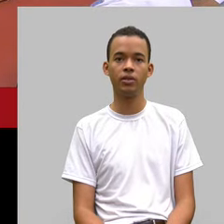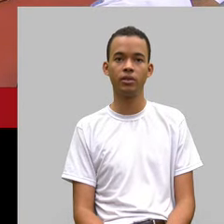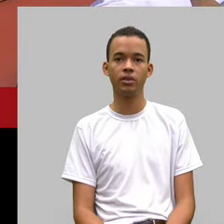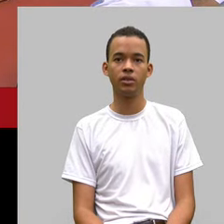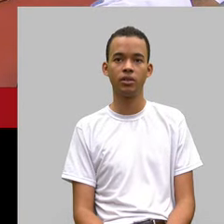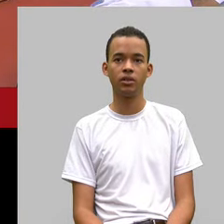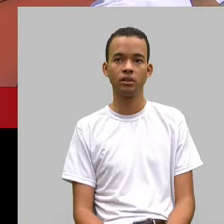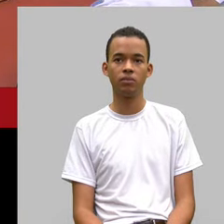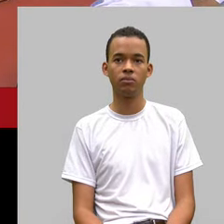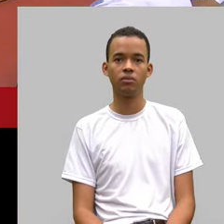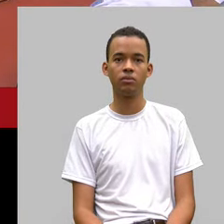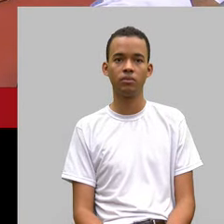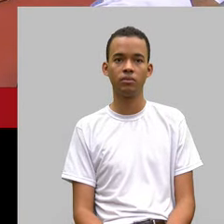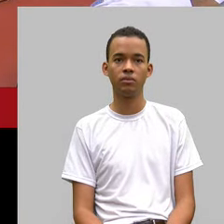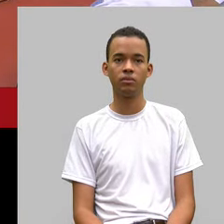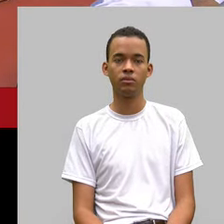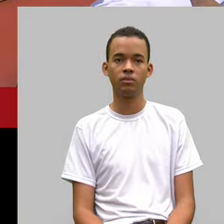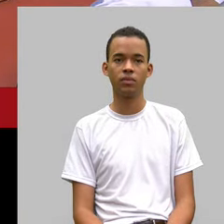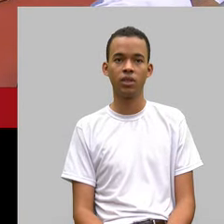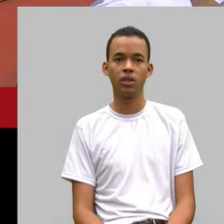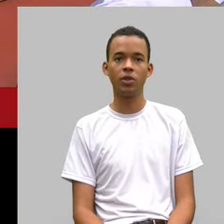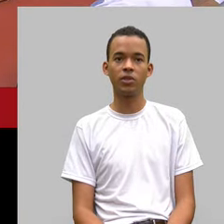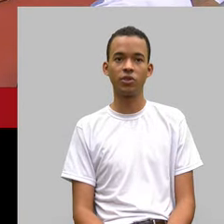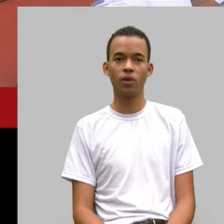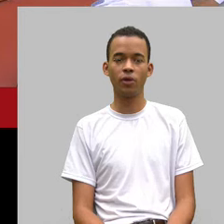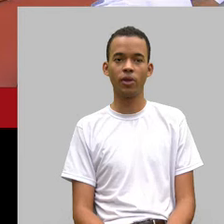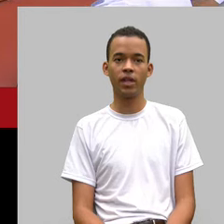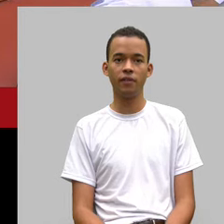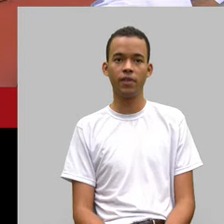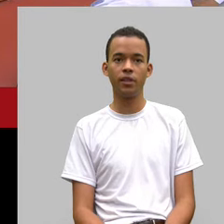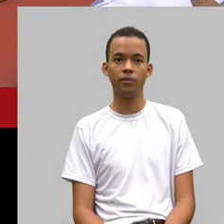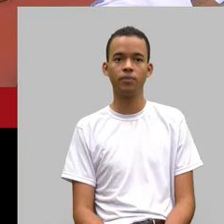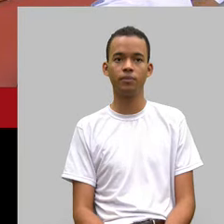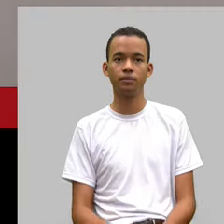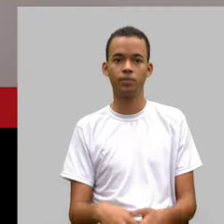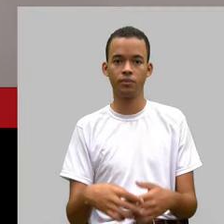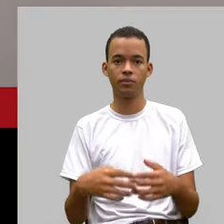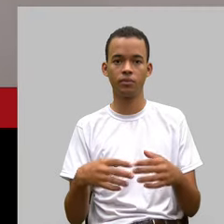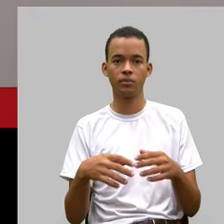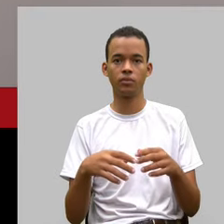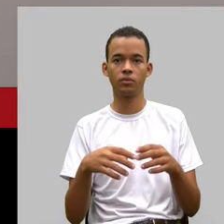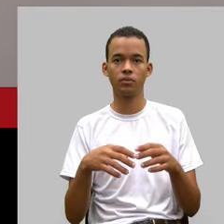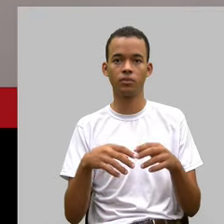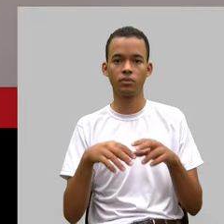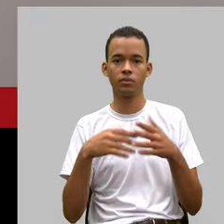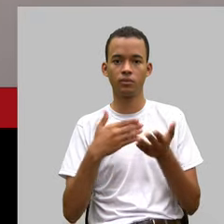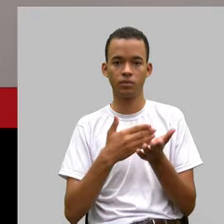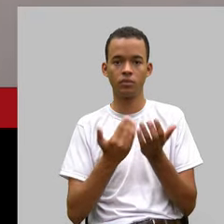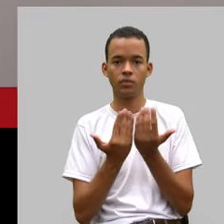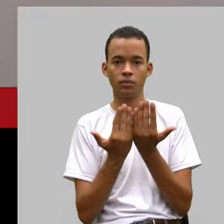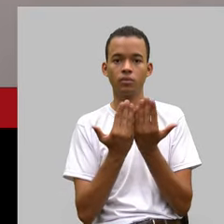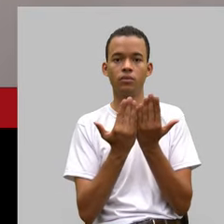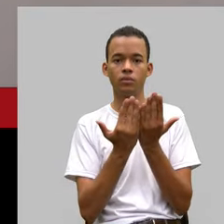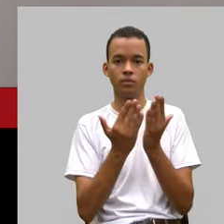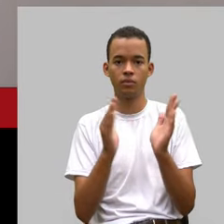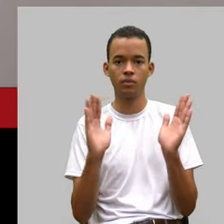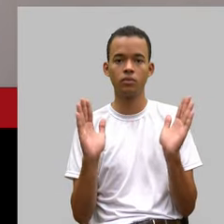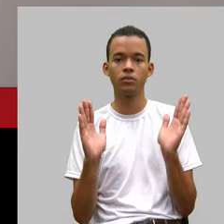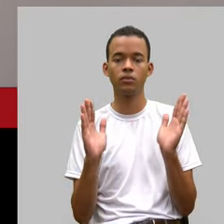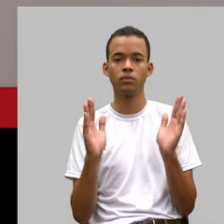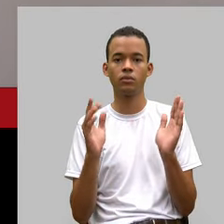todos e dessa forma agradecemos a presença dos convidados da mesa de abertura que nesse momento se